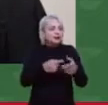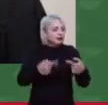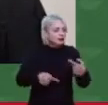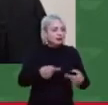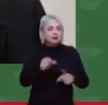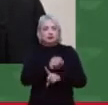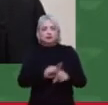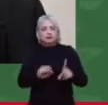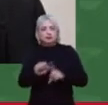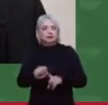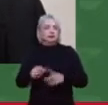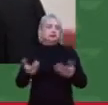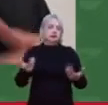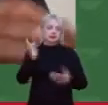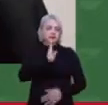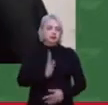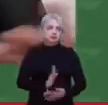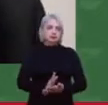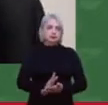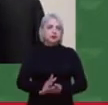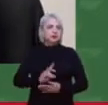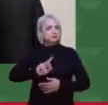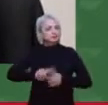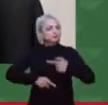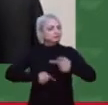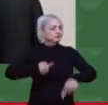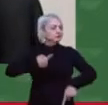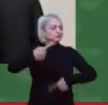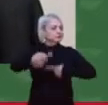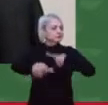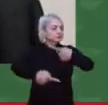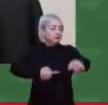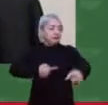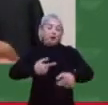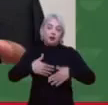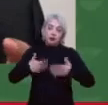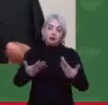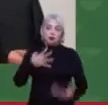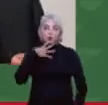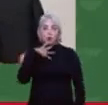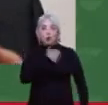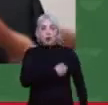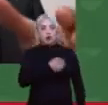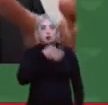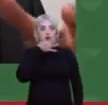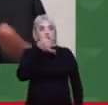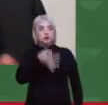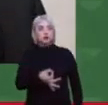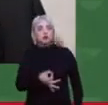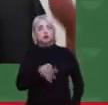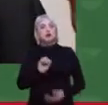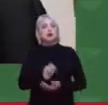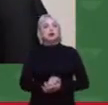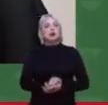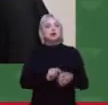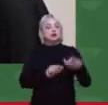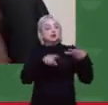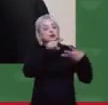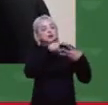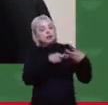da sociedade brasileira. E assim sucessivamente. Então, eu acho que são